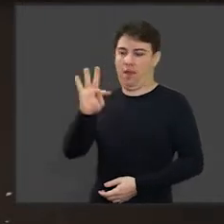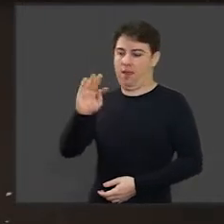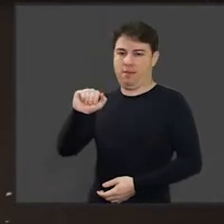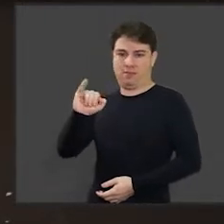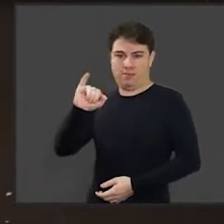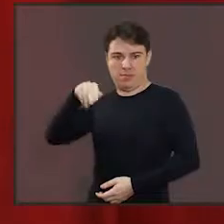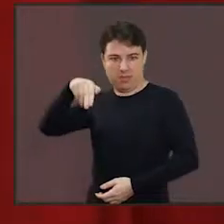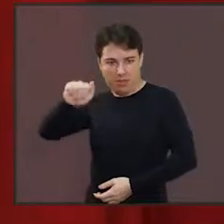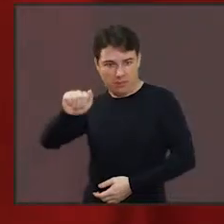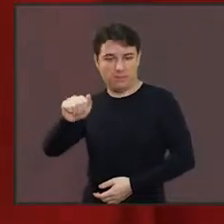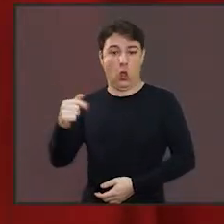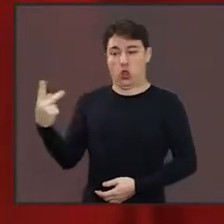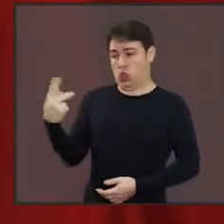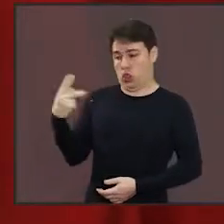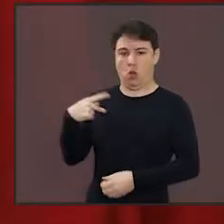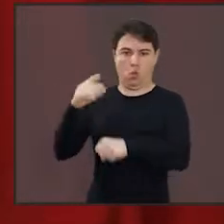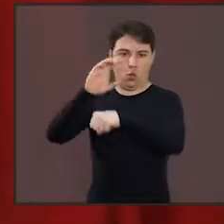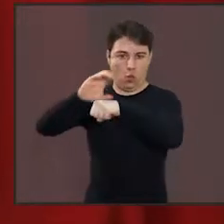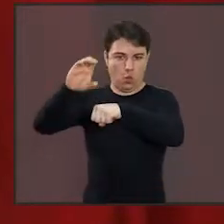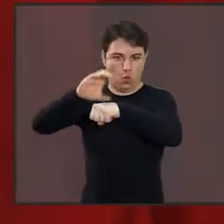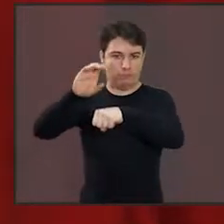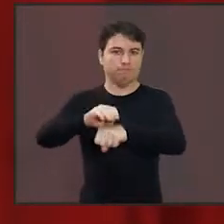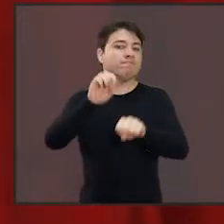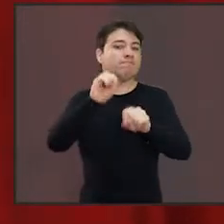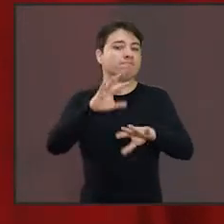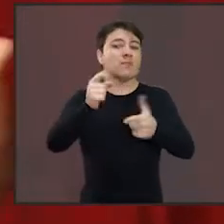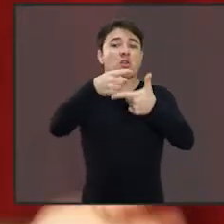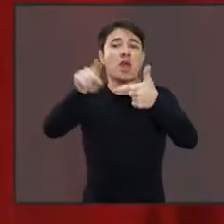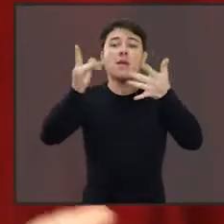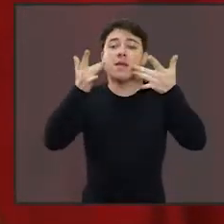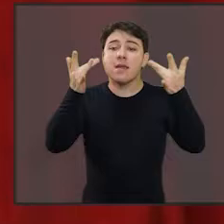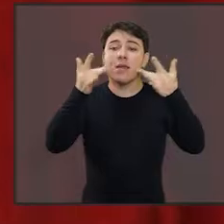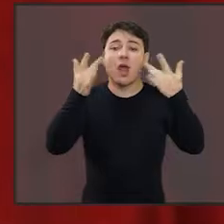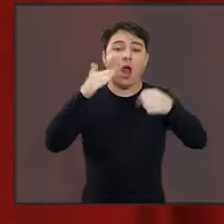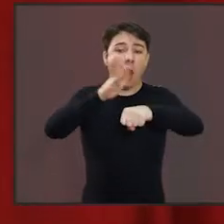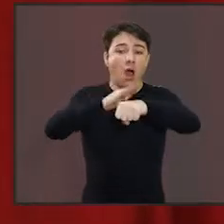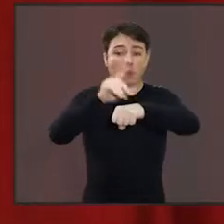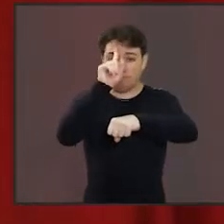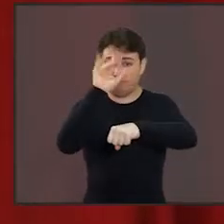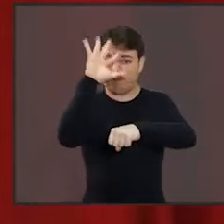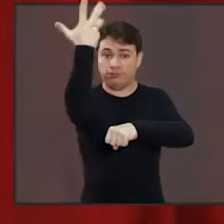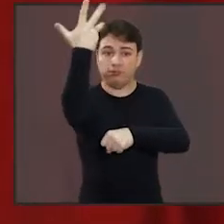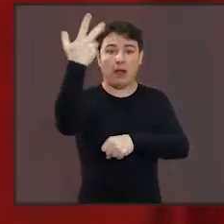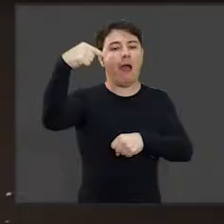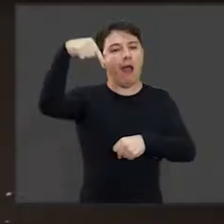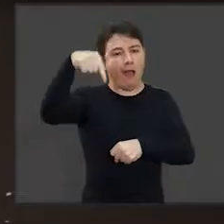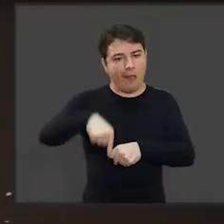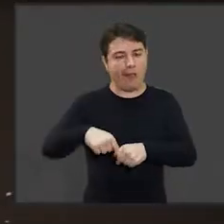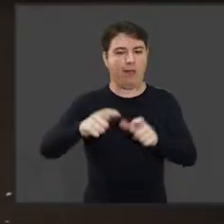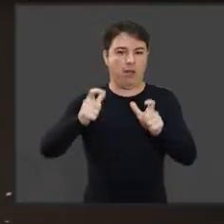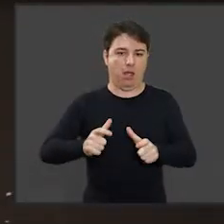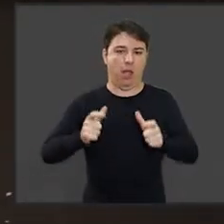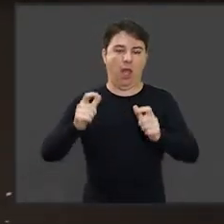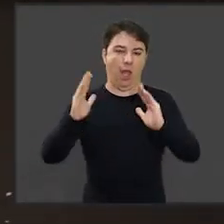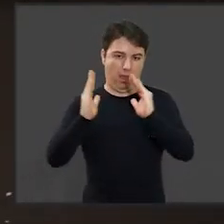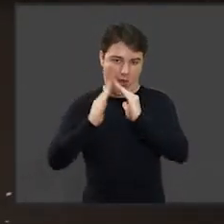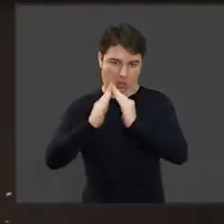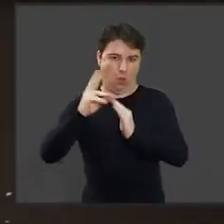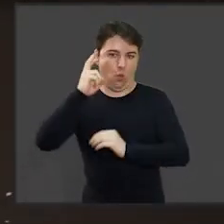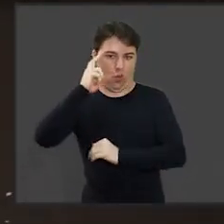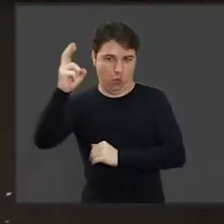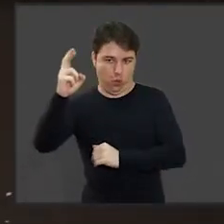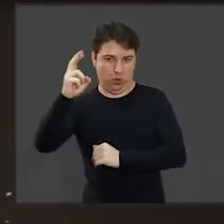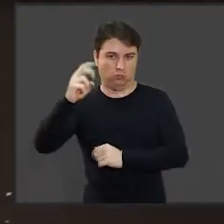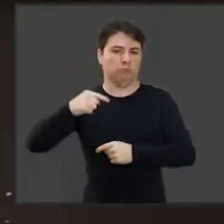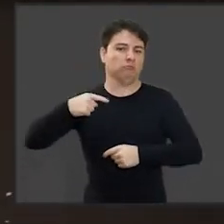lá no Facebook, e também o Tainá de Azevedo, a gente ministra cursos e oficinas de improvisação. Então a gente sempre dá uma oficina